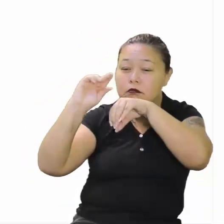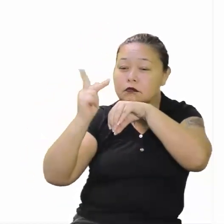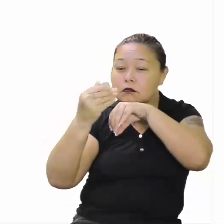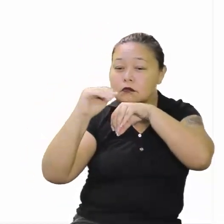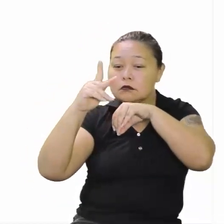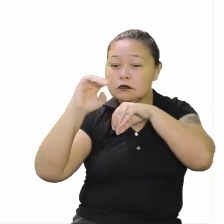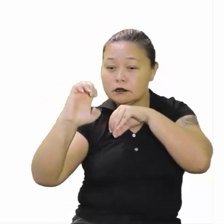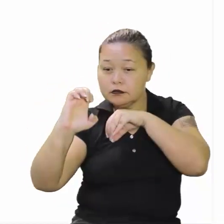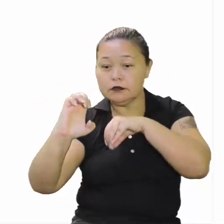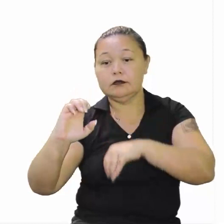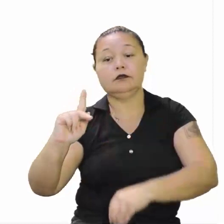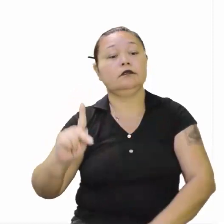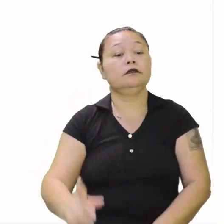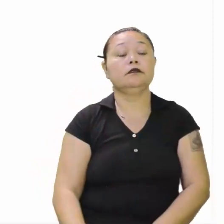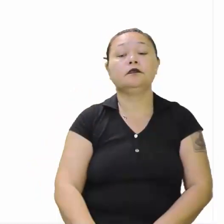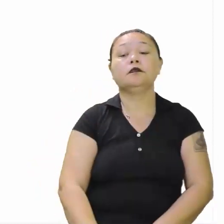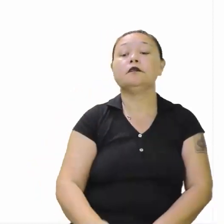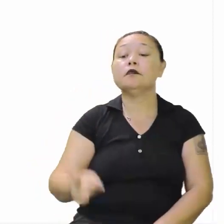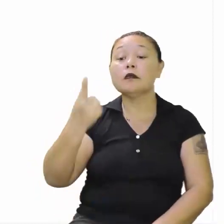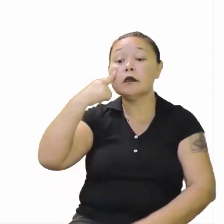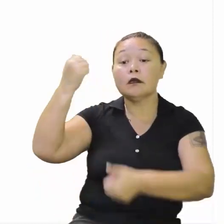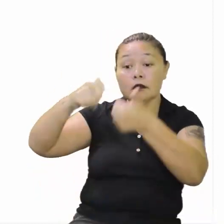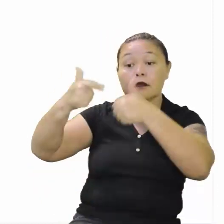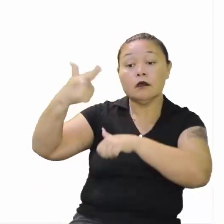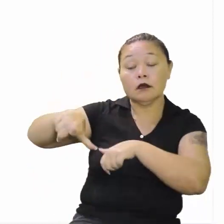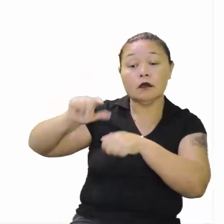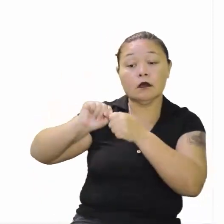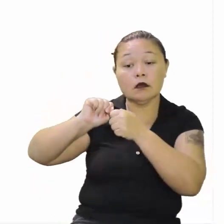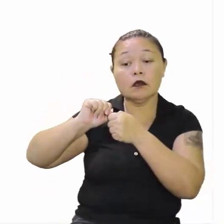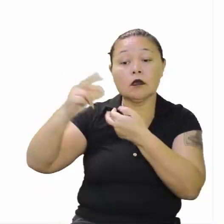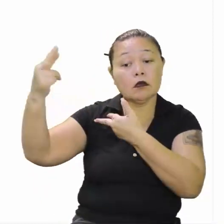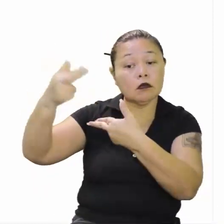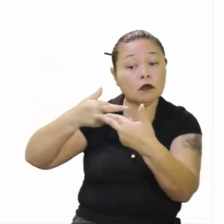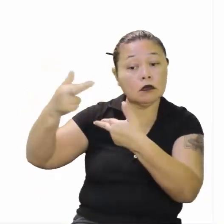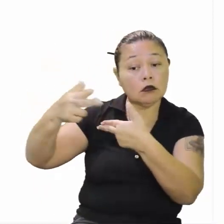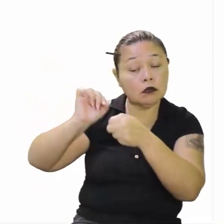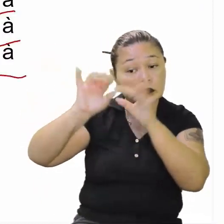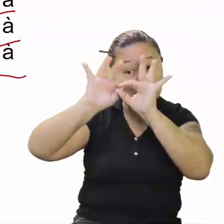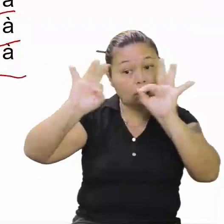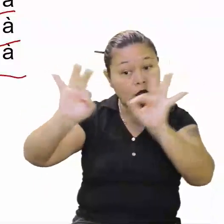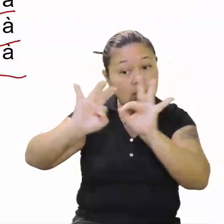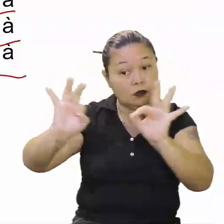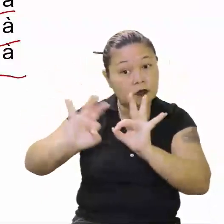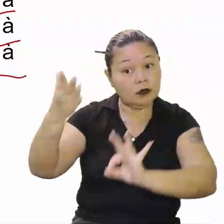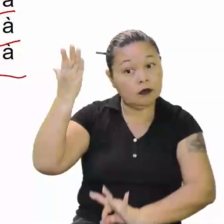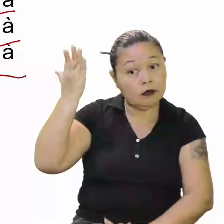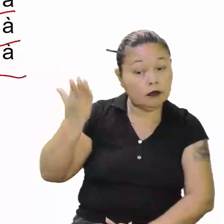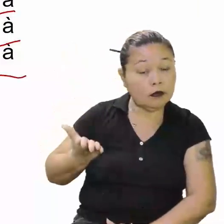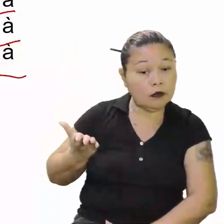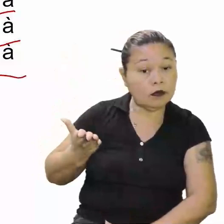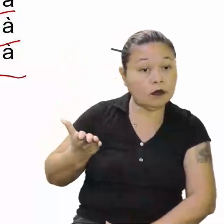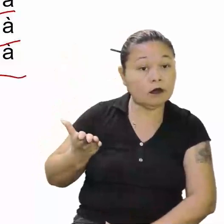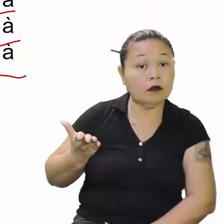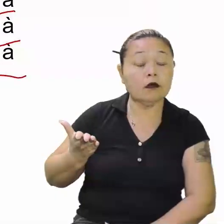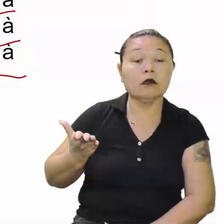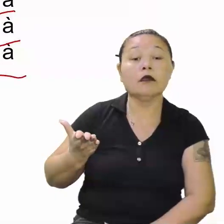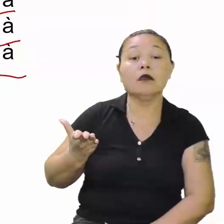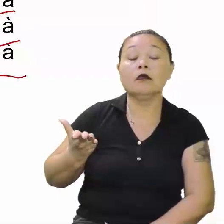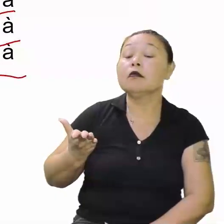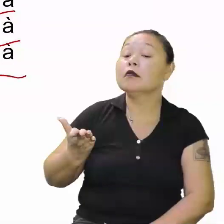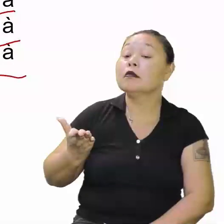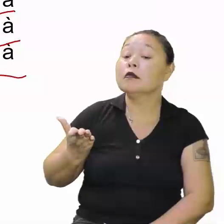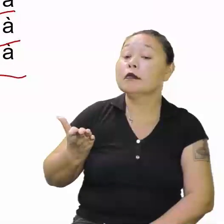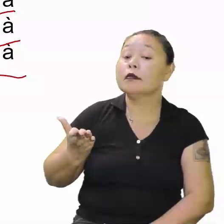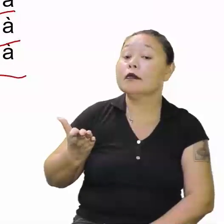Analisando normalmente, você viu com relação ao enunciado, olha lá,